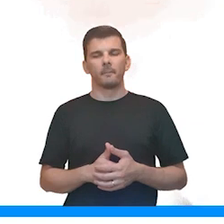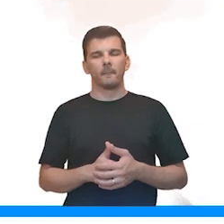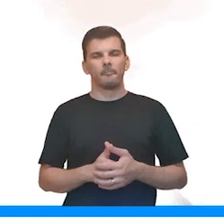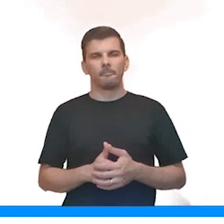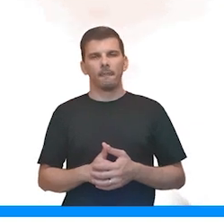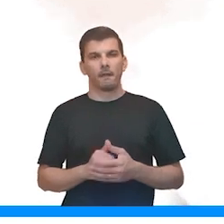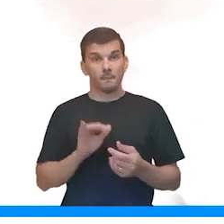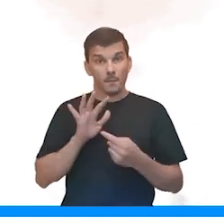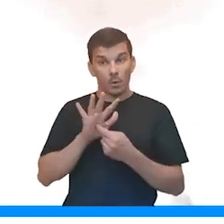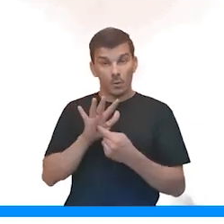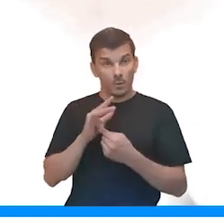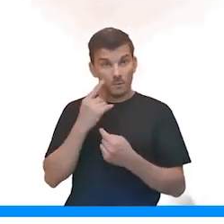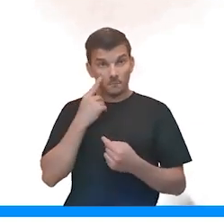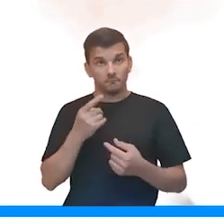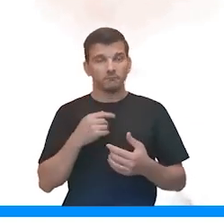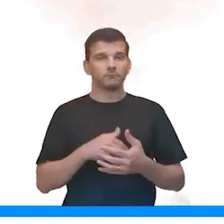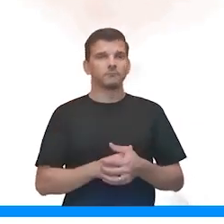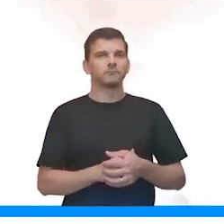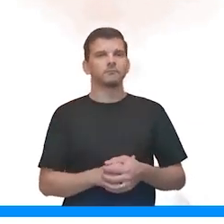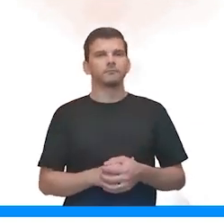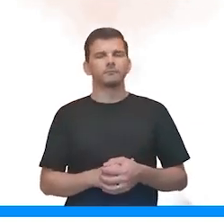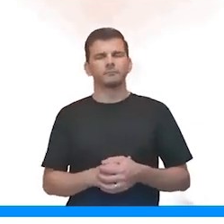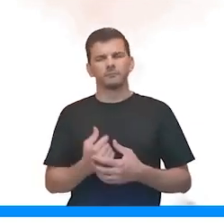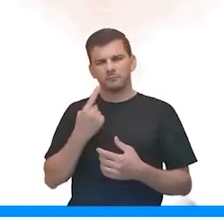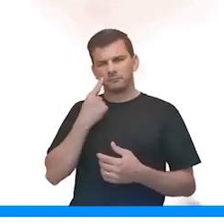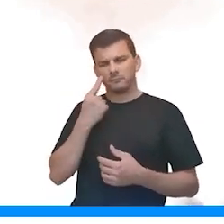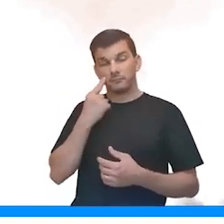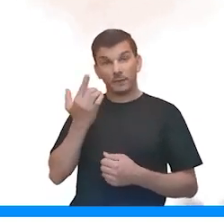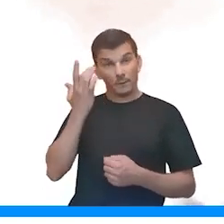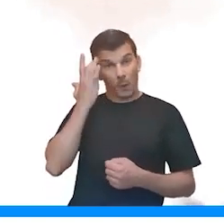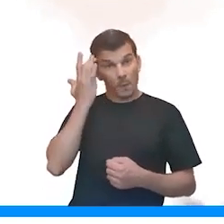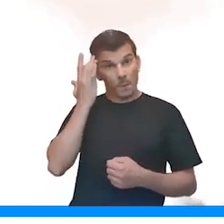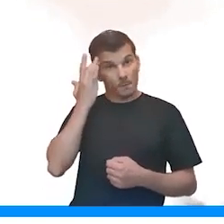funciona? Deixa eu falar aqui para vocês. Ó.